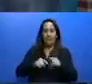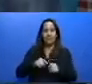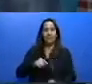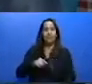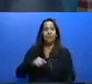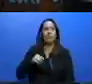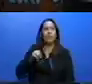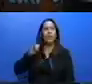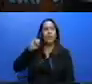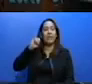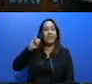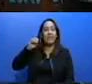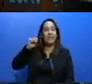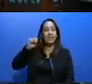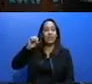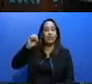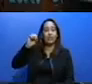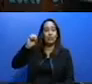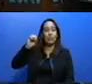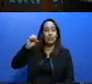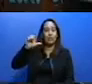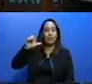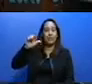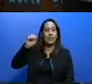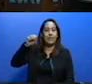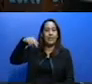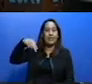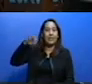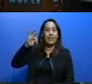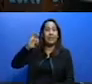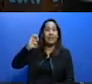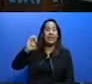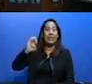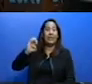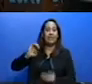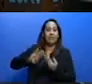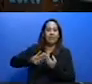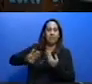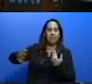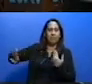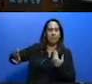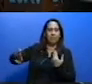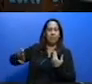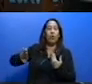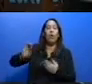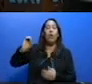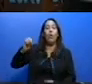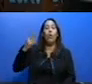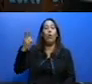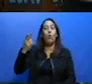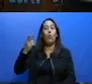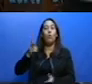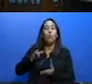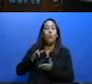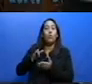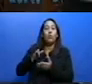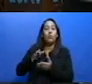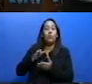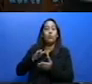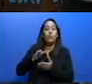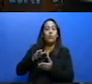imagina, ó, isolante que vai isolar. E quando falamos de condutores, é alguma coisa que